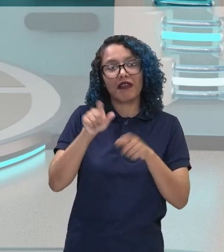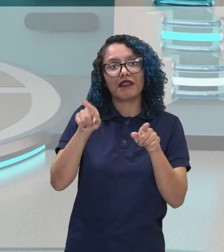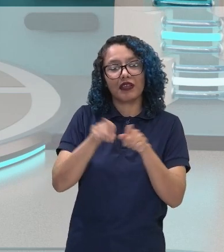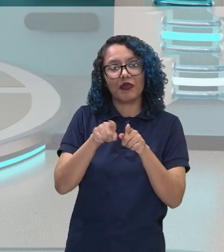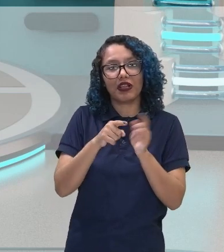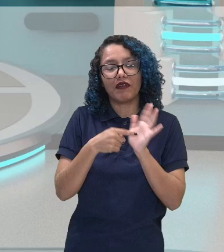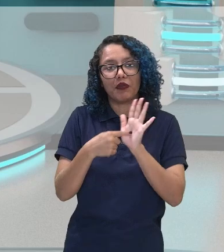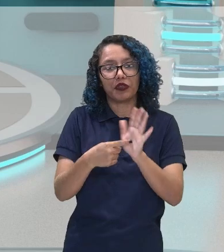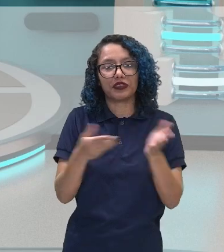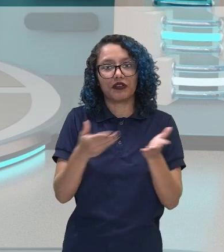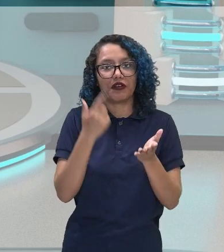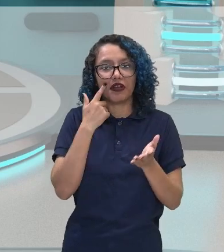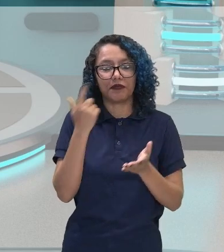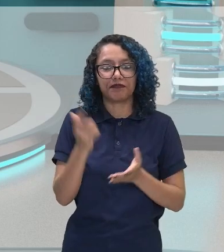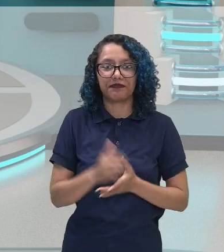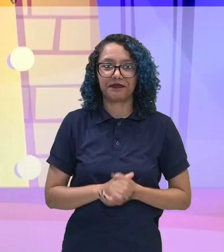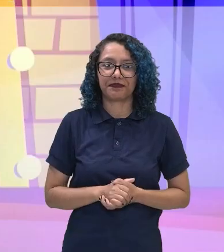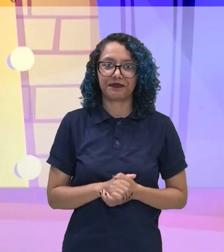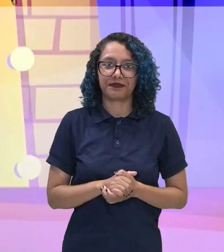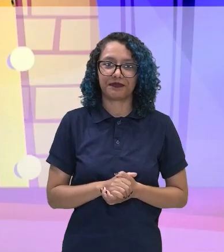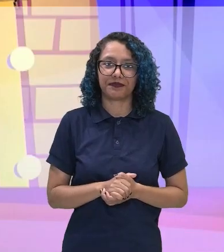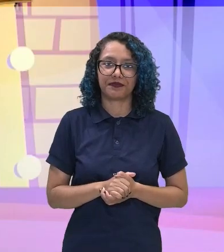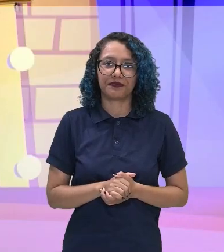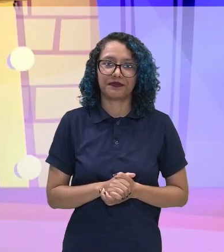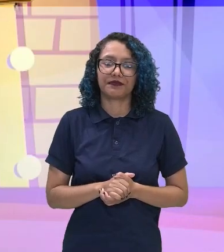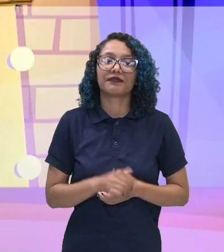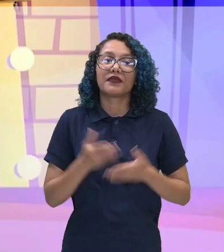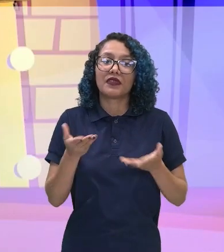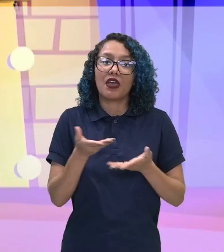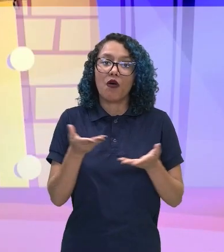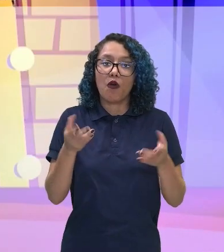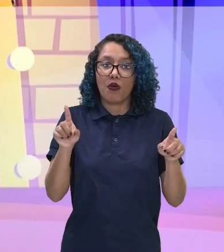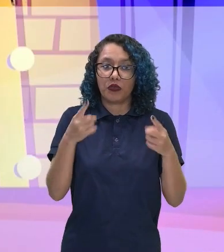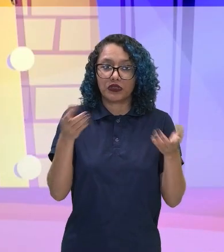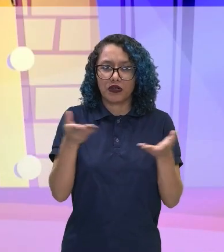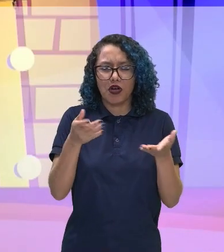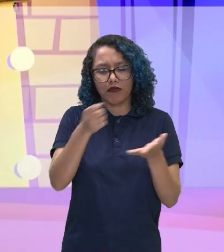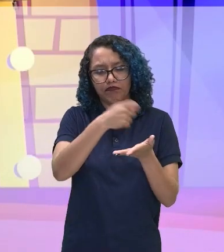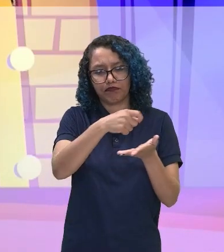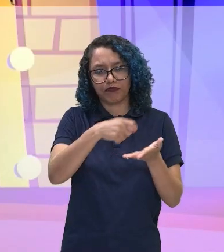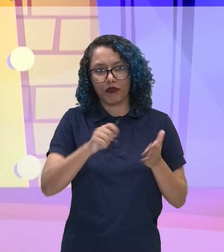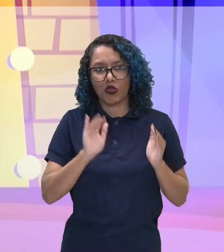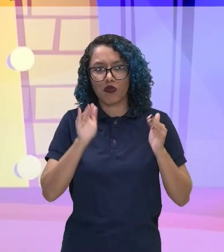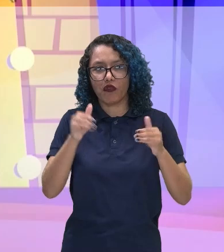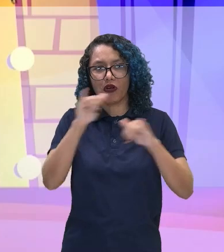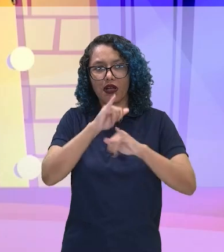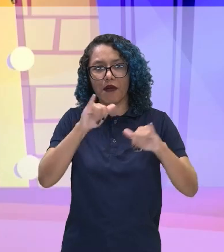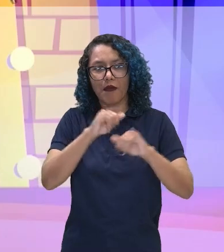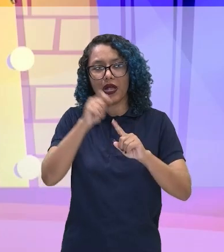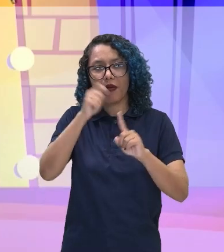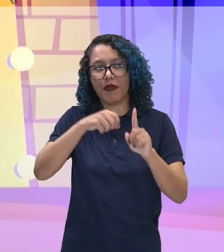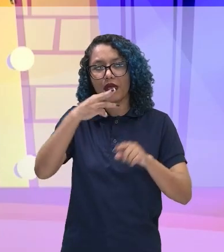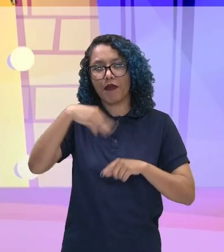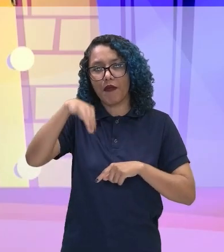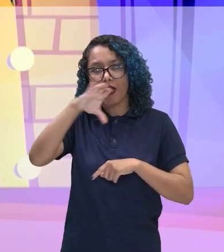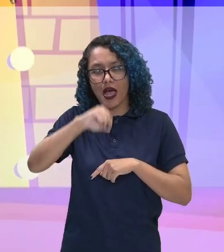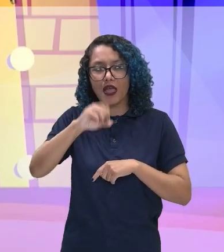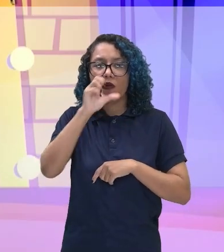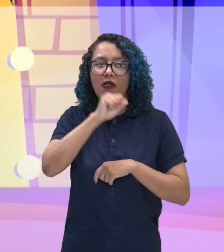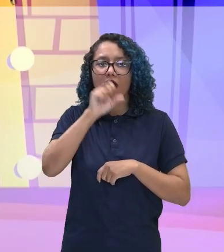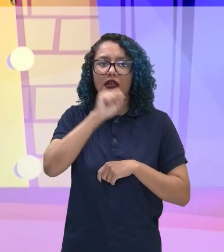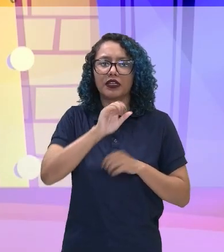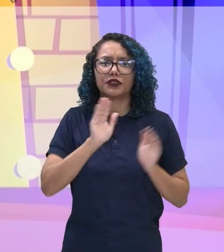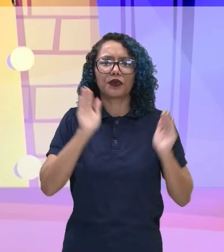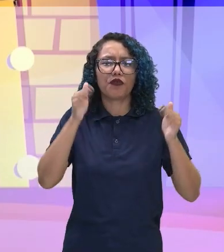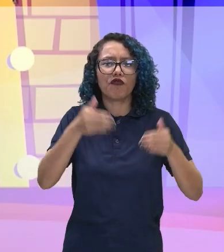Vamos conhecer? Vamos lá? Bom, essa música eu escrevi para a campanha do Maio Laranja, que é a campanha